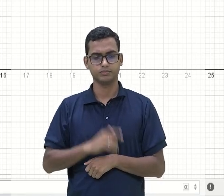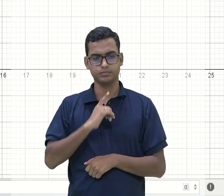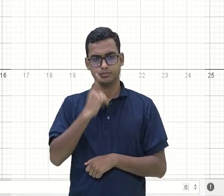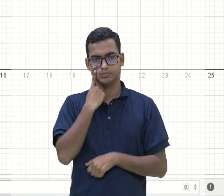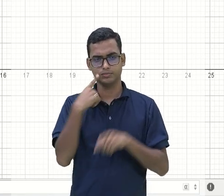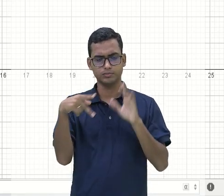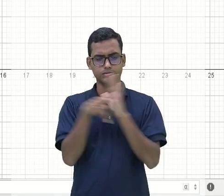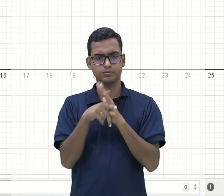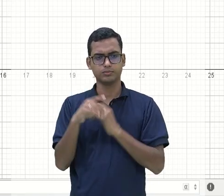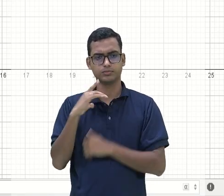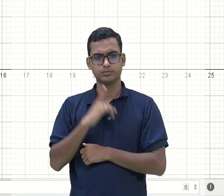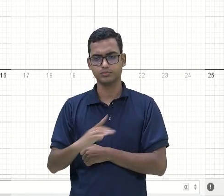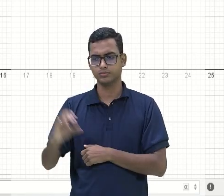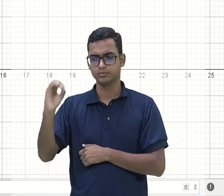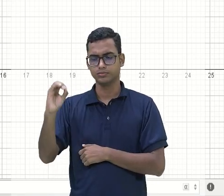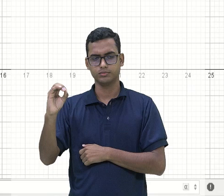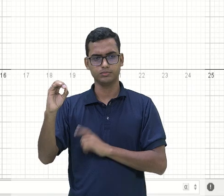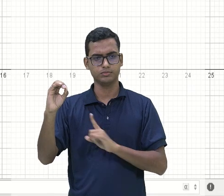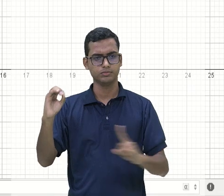e 1.